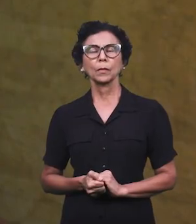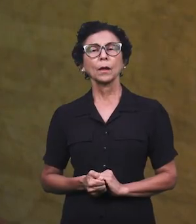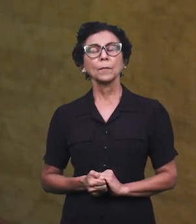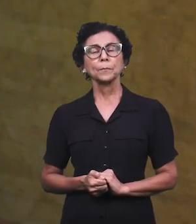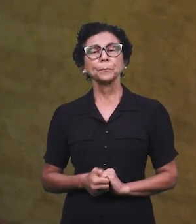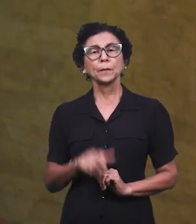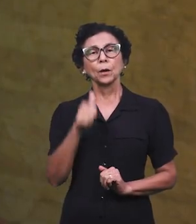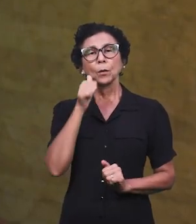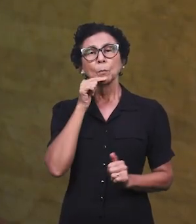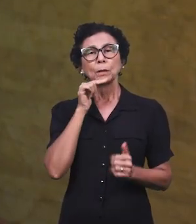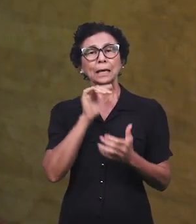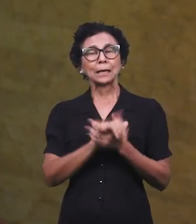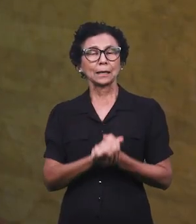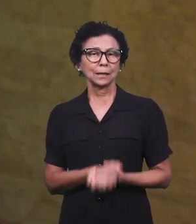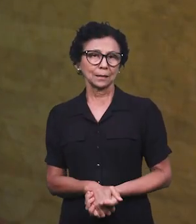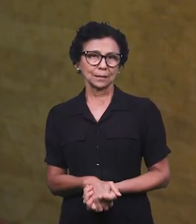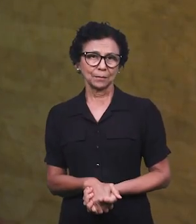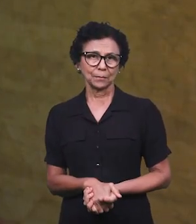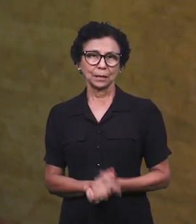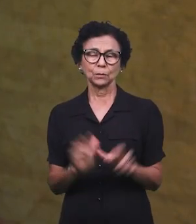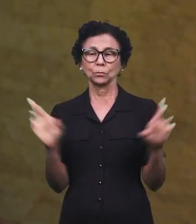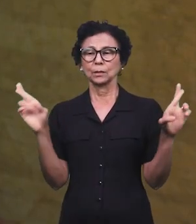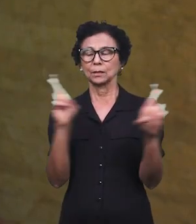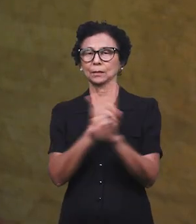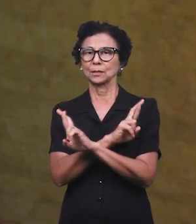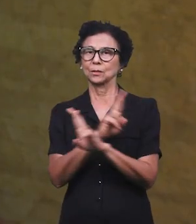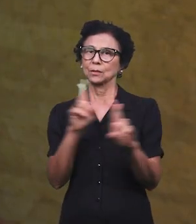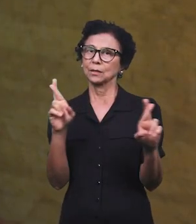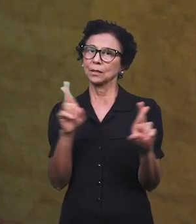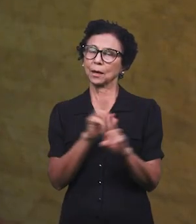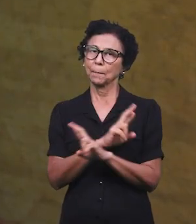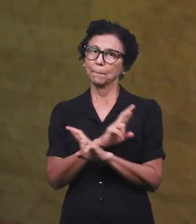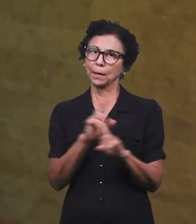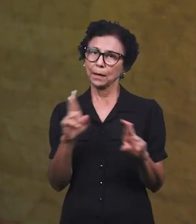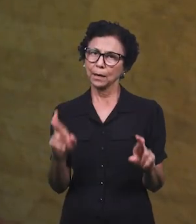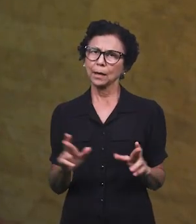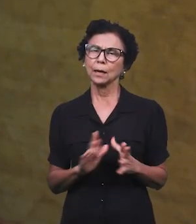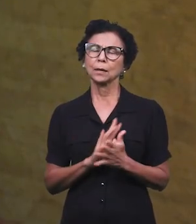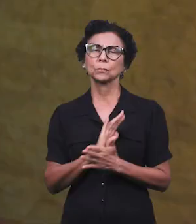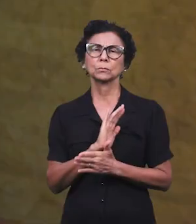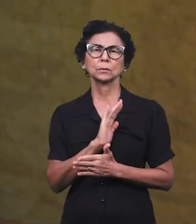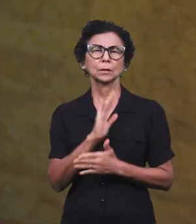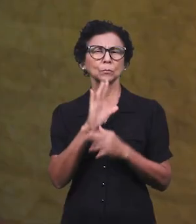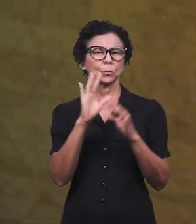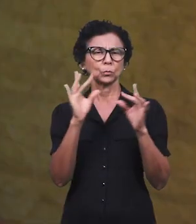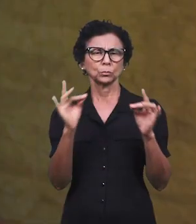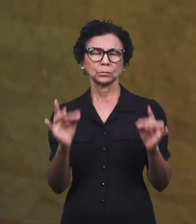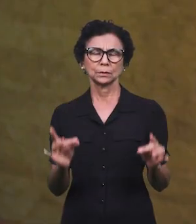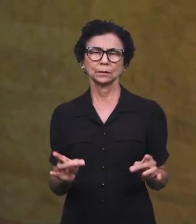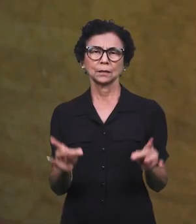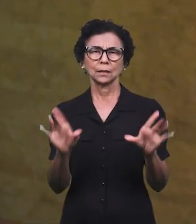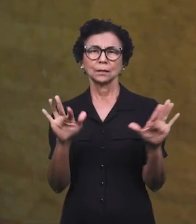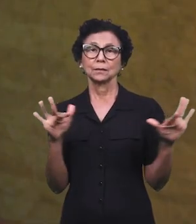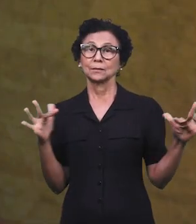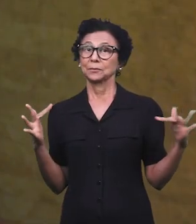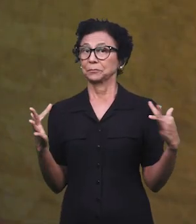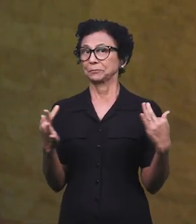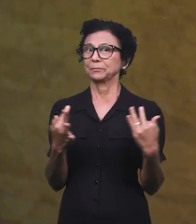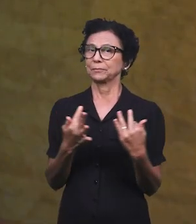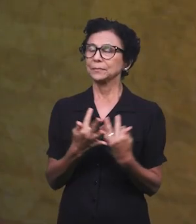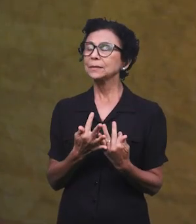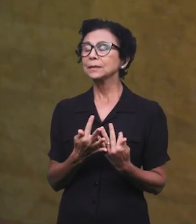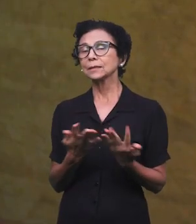o casamento não é só marido e mulher, né? Mas o casamento tem todo o envolvimento da família, e um aspecto